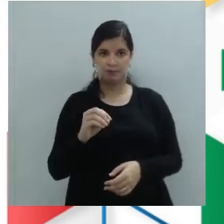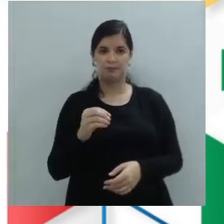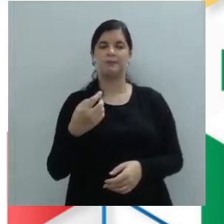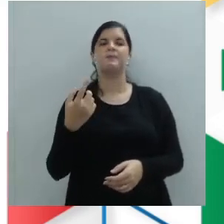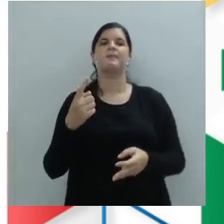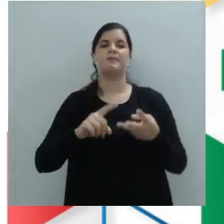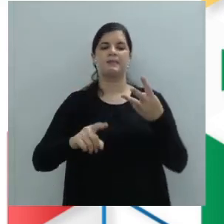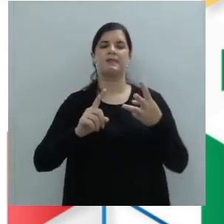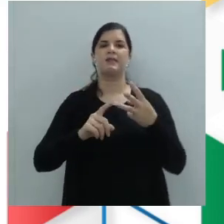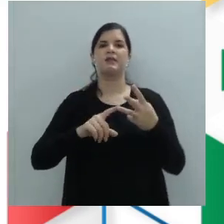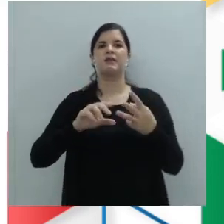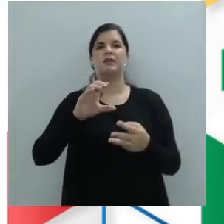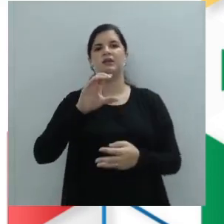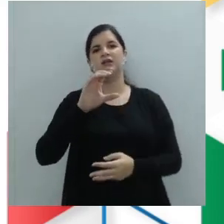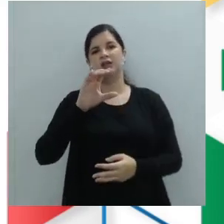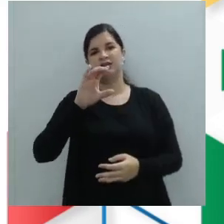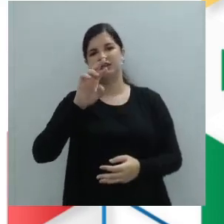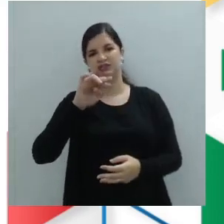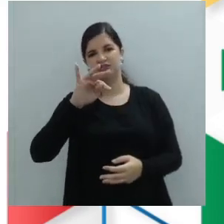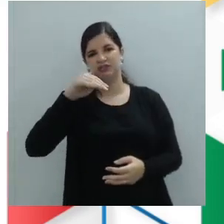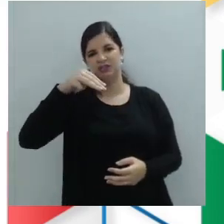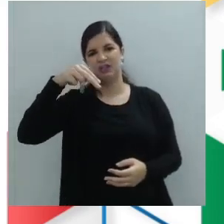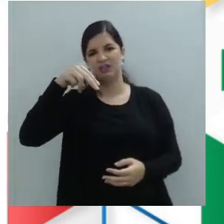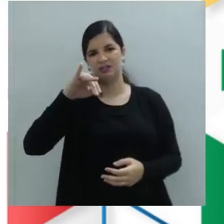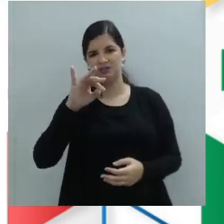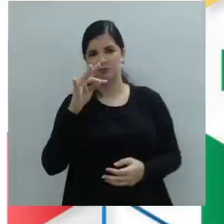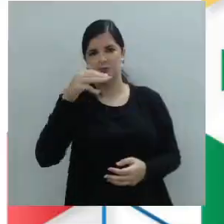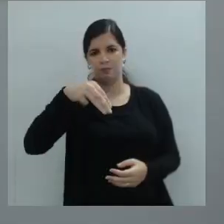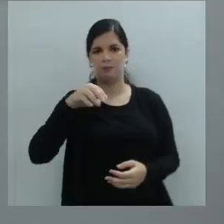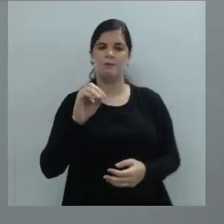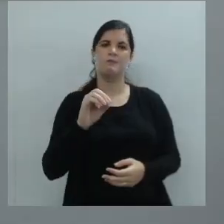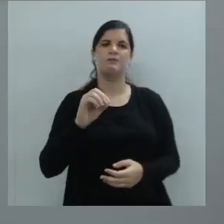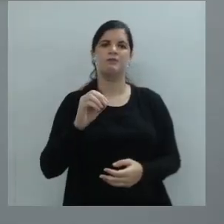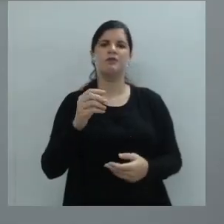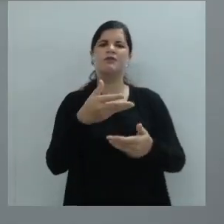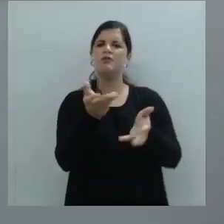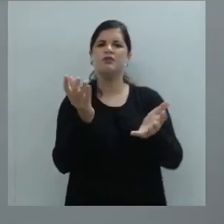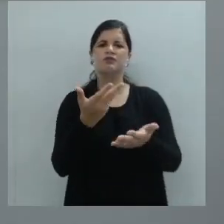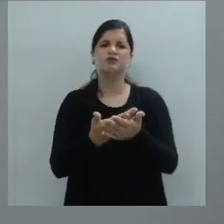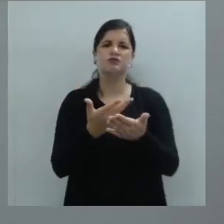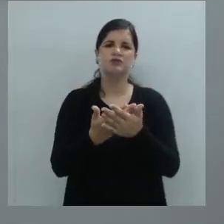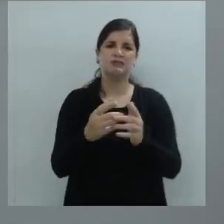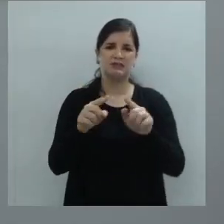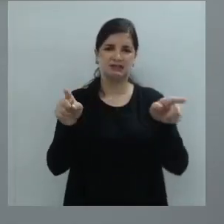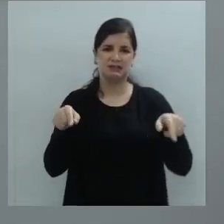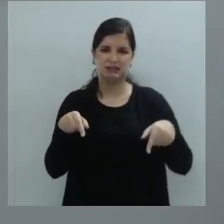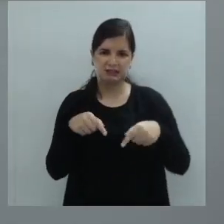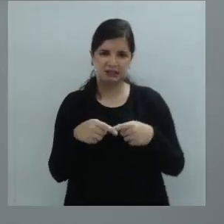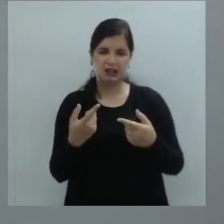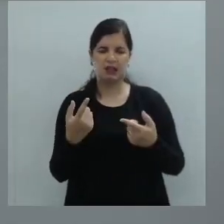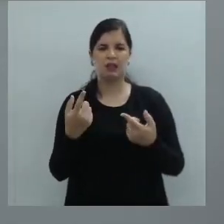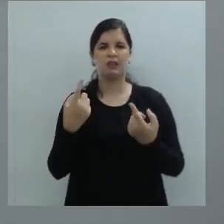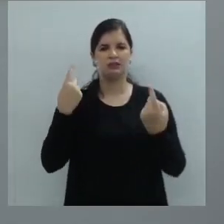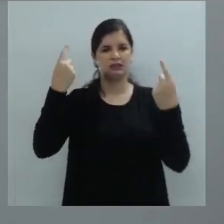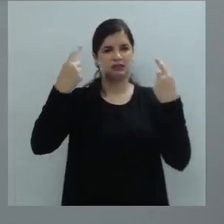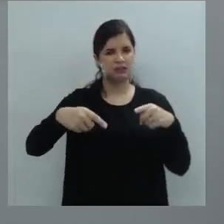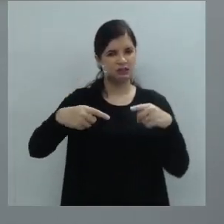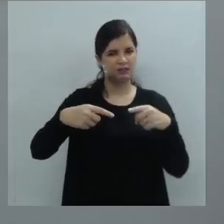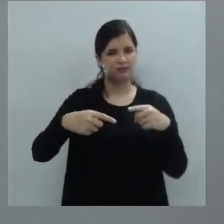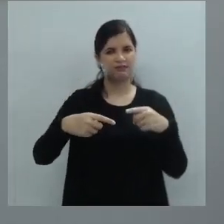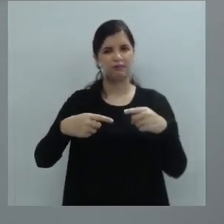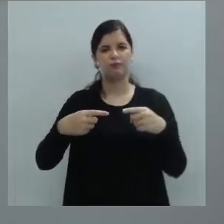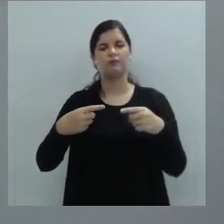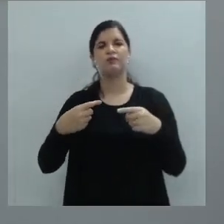o hermetismo e o cristianismo. Que tal você, estudante, em sala de aula? Um pequeno desafio. Lanço